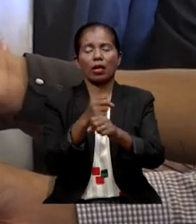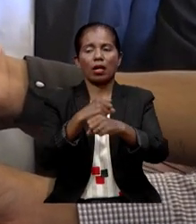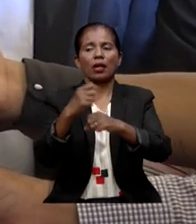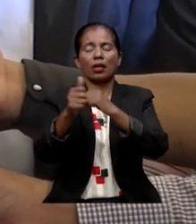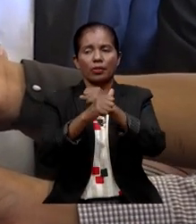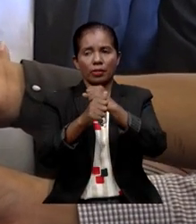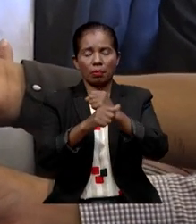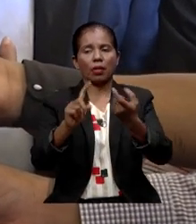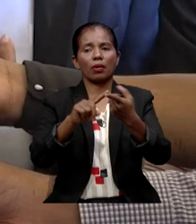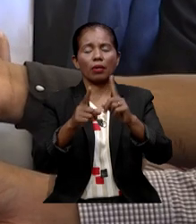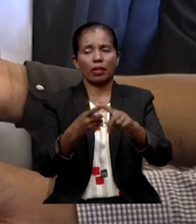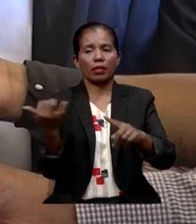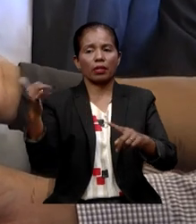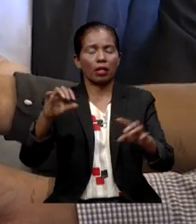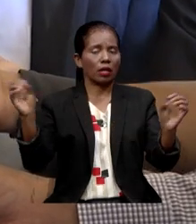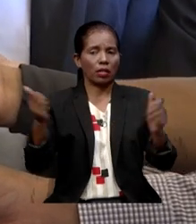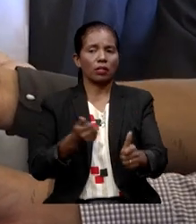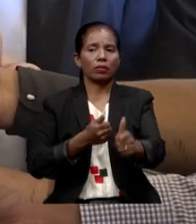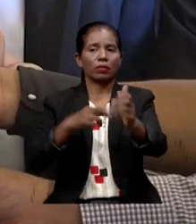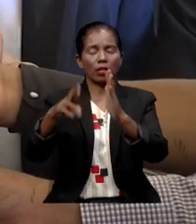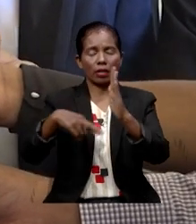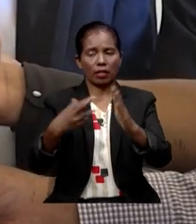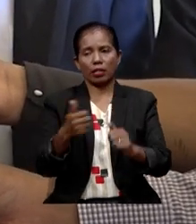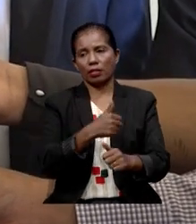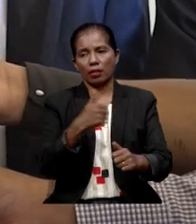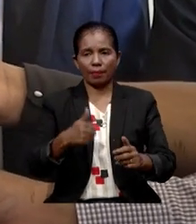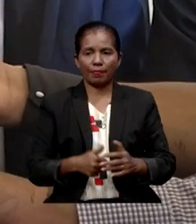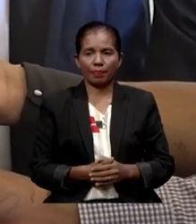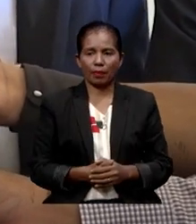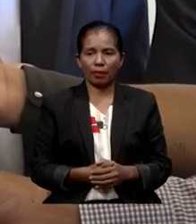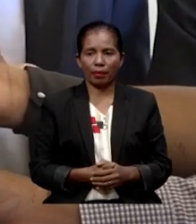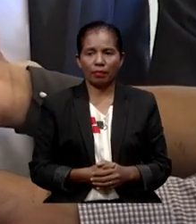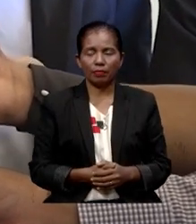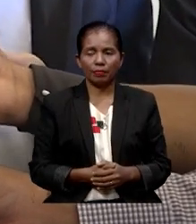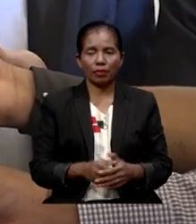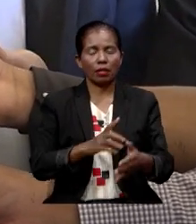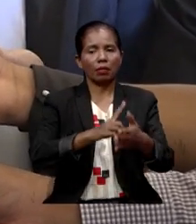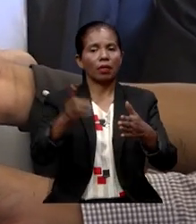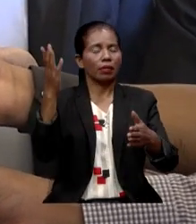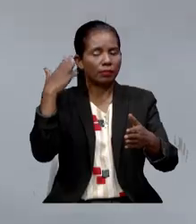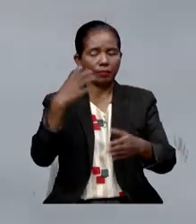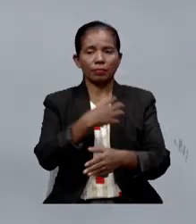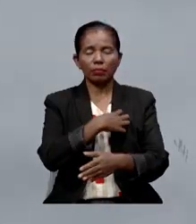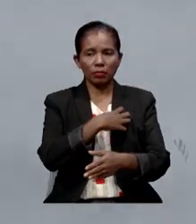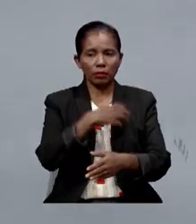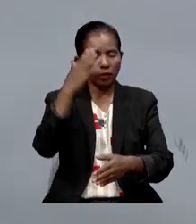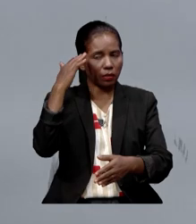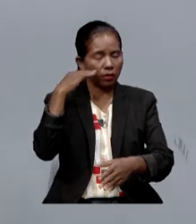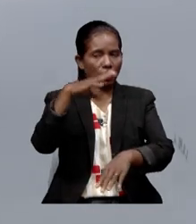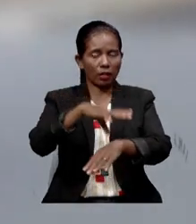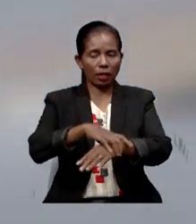e tem malucos na B, lá cumpre regras. Lá cumpre regras. Semana Koto, Polícia Coreia do Sul, mas captura